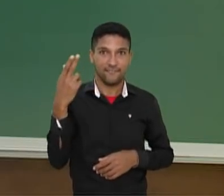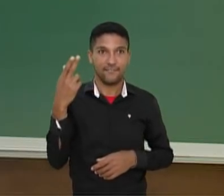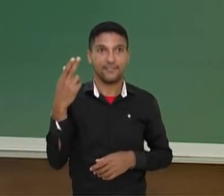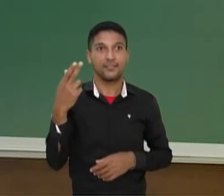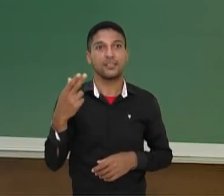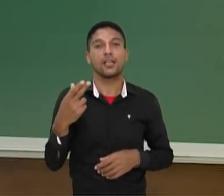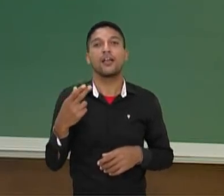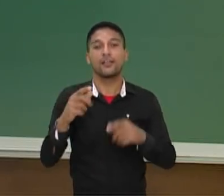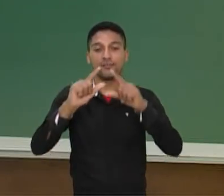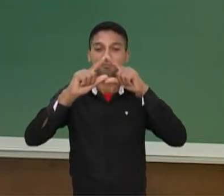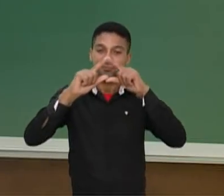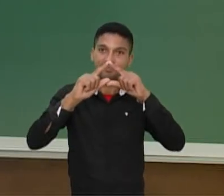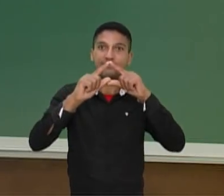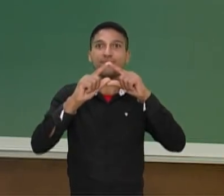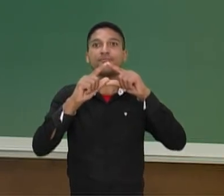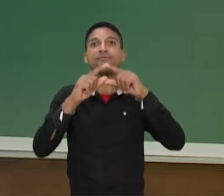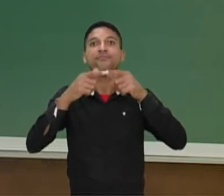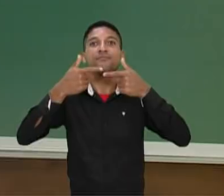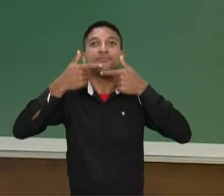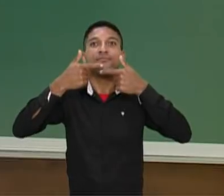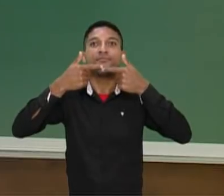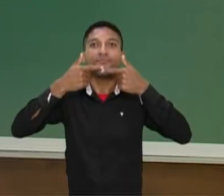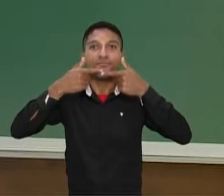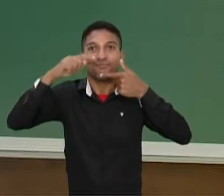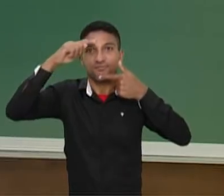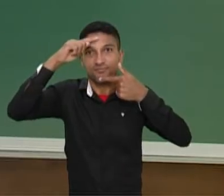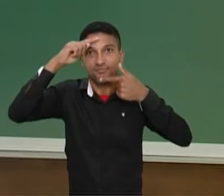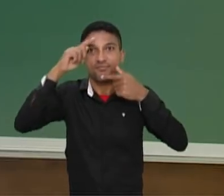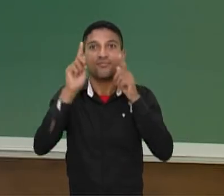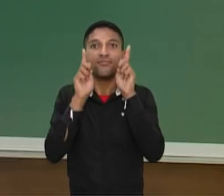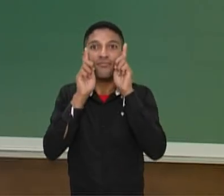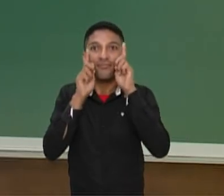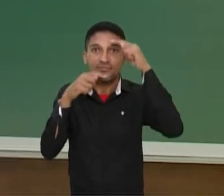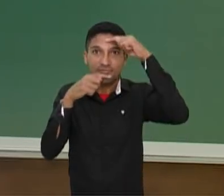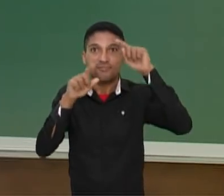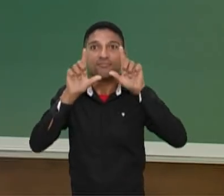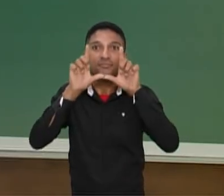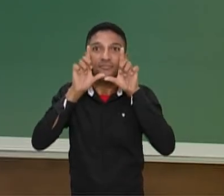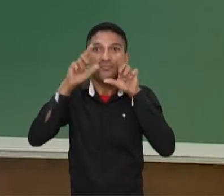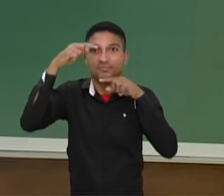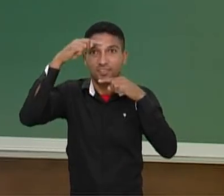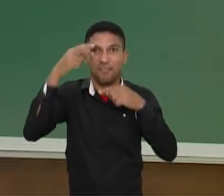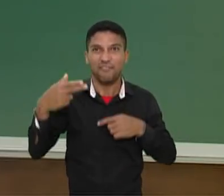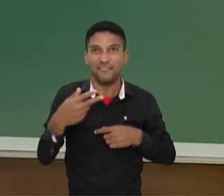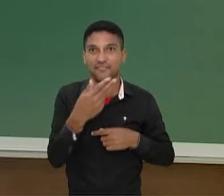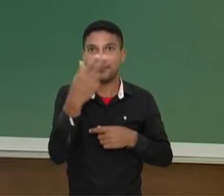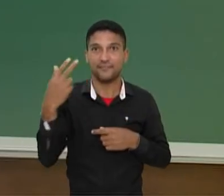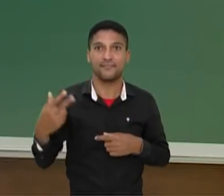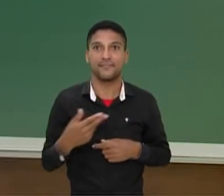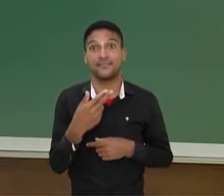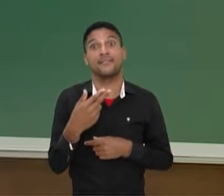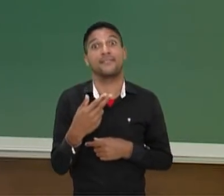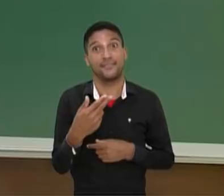conhece. Legal, né? Eu achei bem legal esse exercício. Gosto muito de fazer continha.